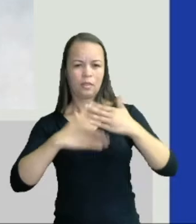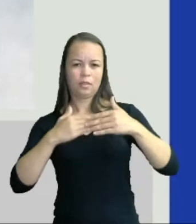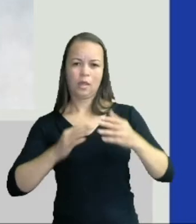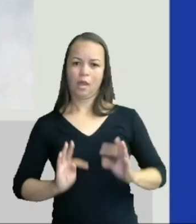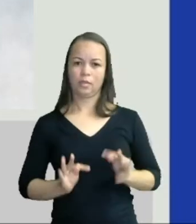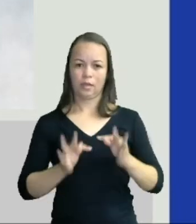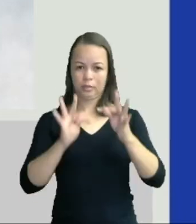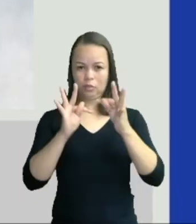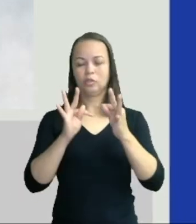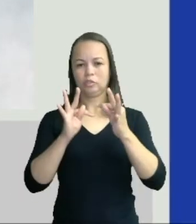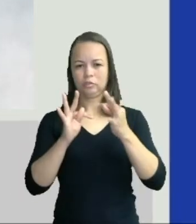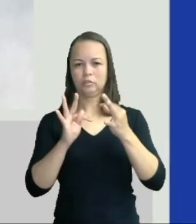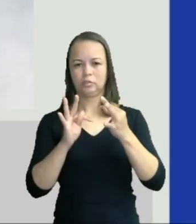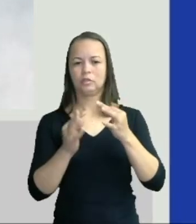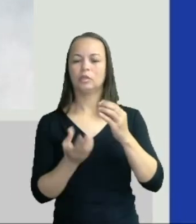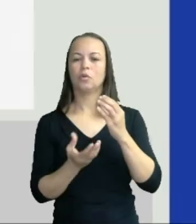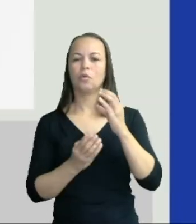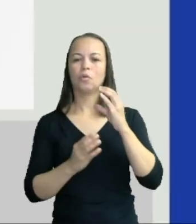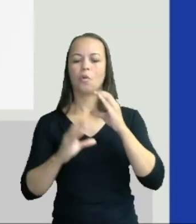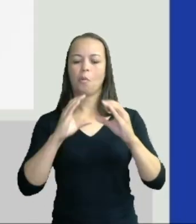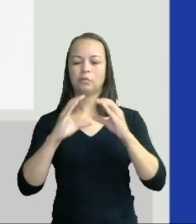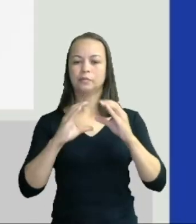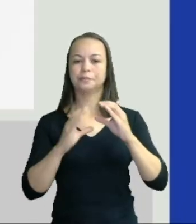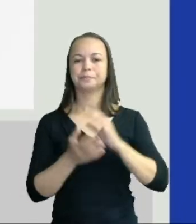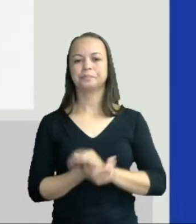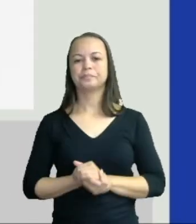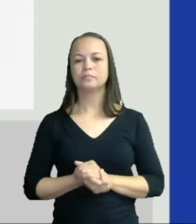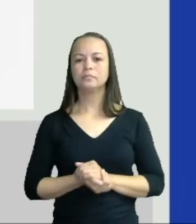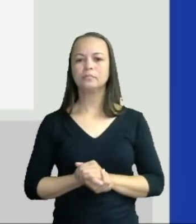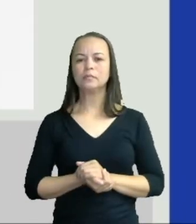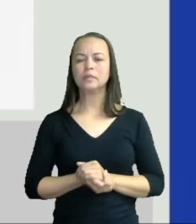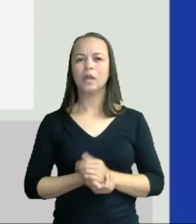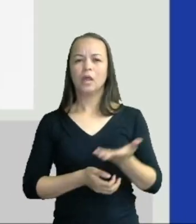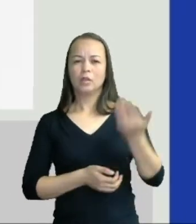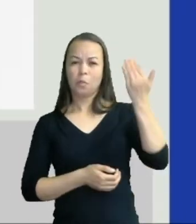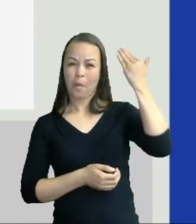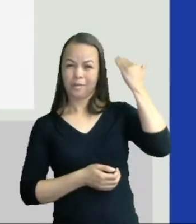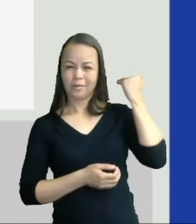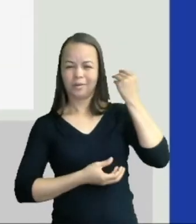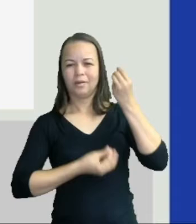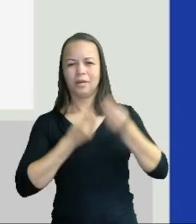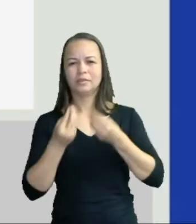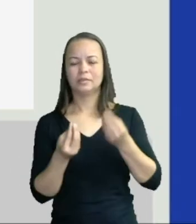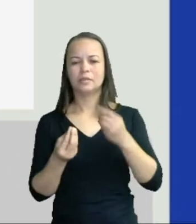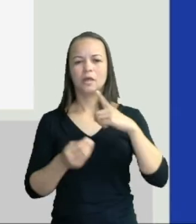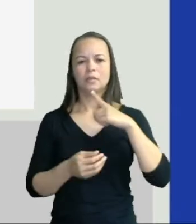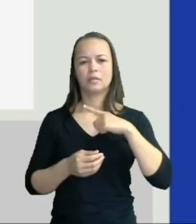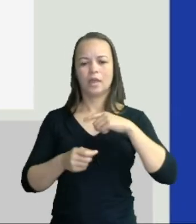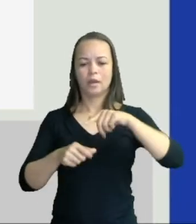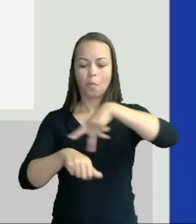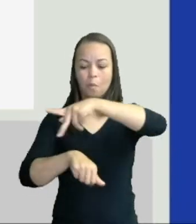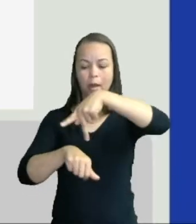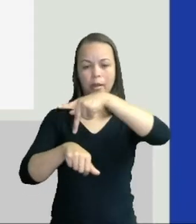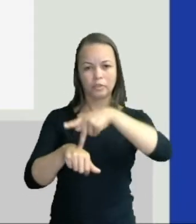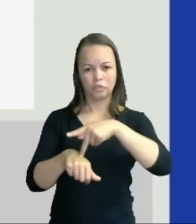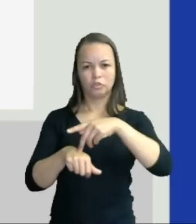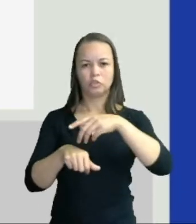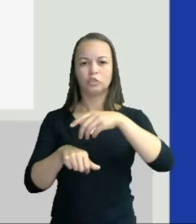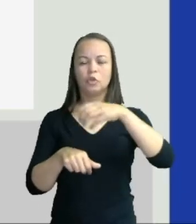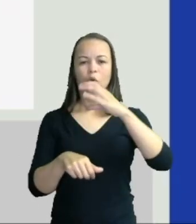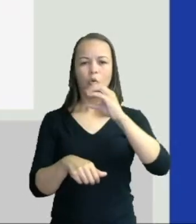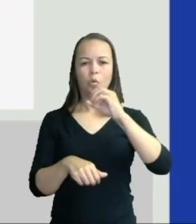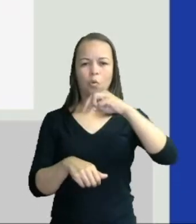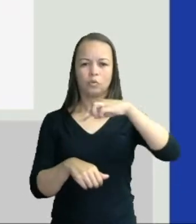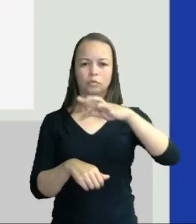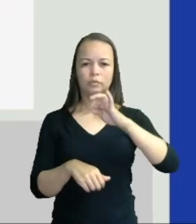outro, por exemplo, de um país da Europa até o Brasil. Atualmente, uma notícia divulgada em nosso país